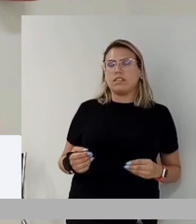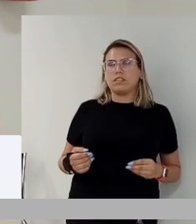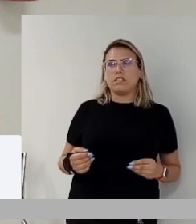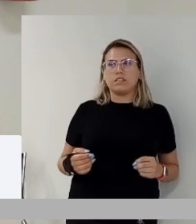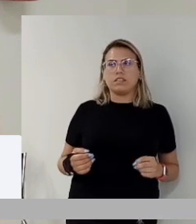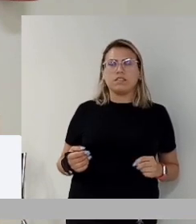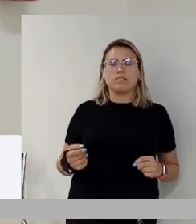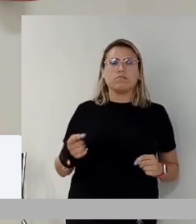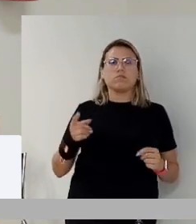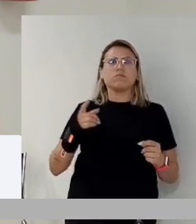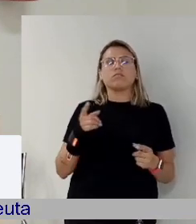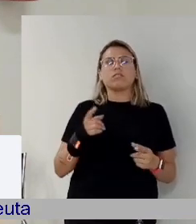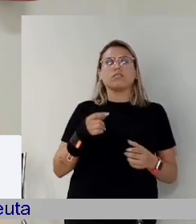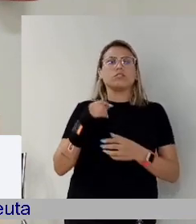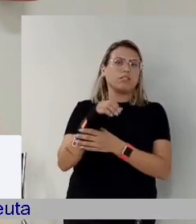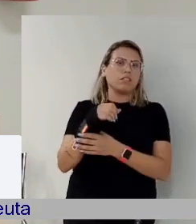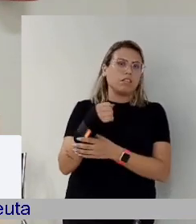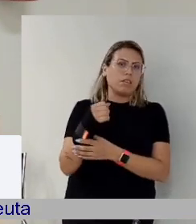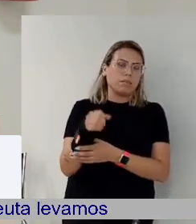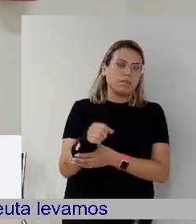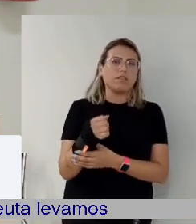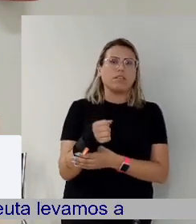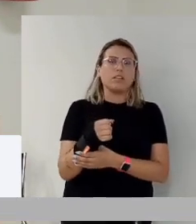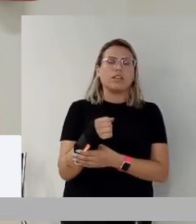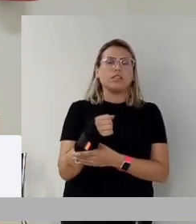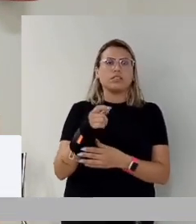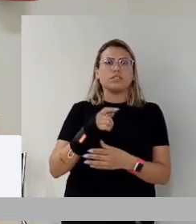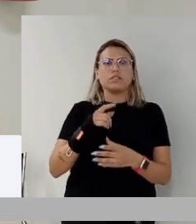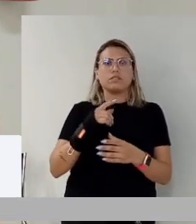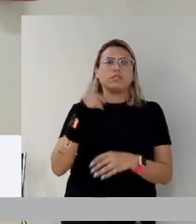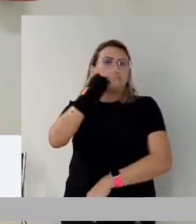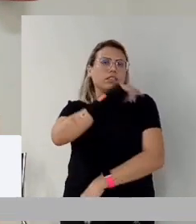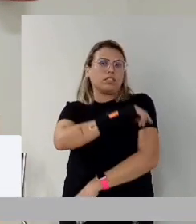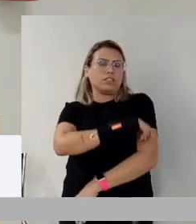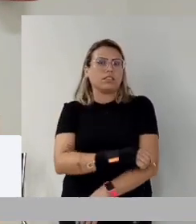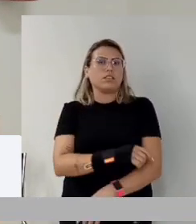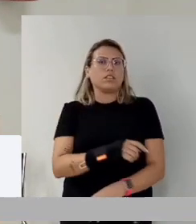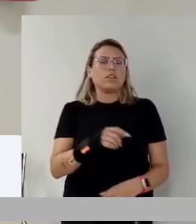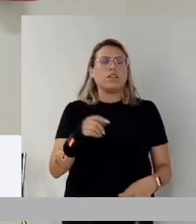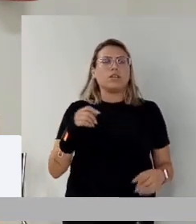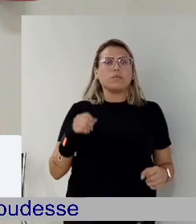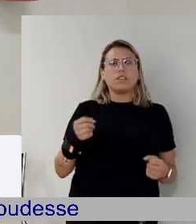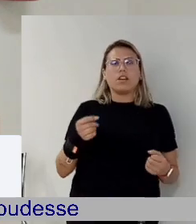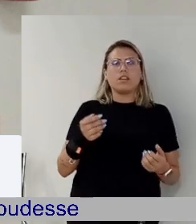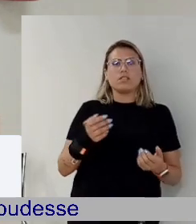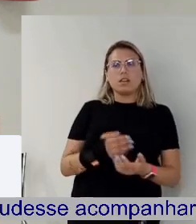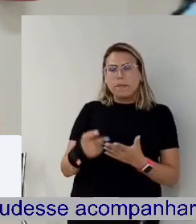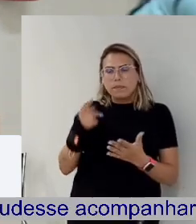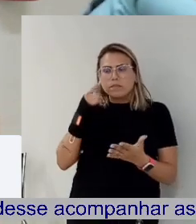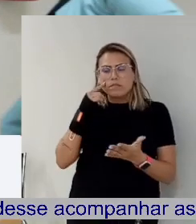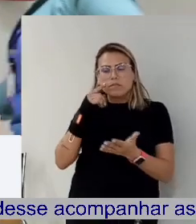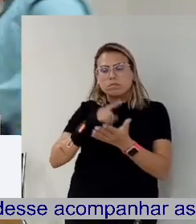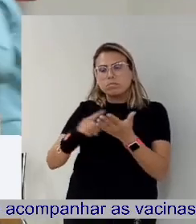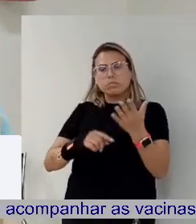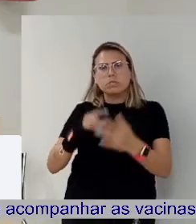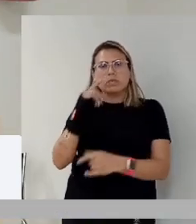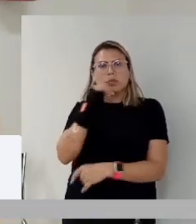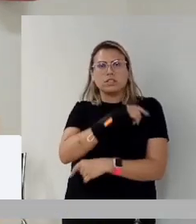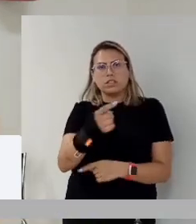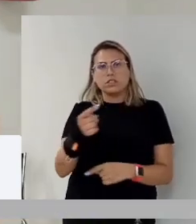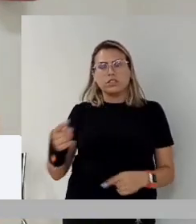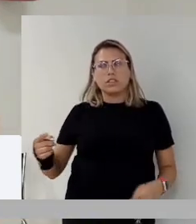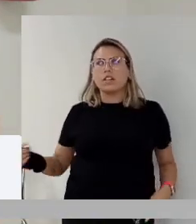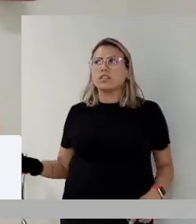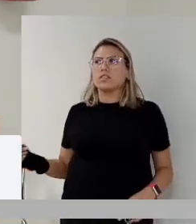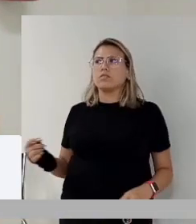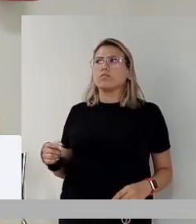fisioterapeuta levamos a equipe da vacinação para que pudesse acompanhar as vacinas desses catadores